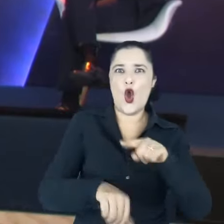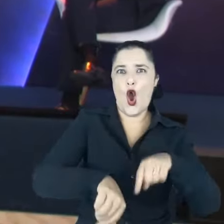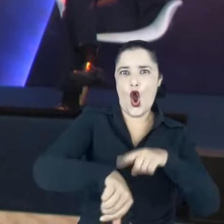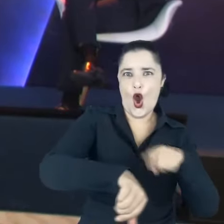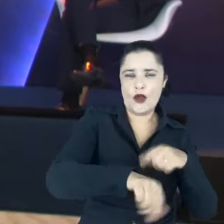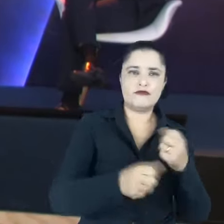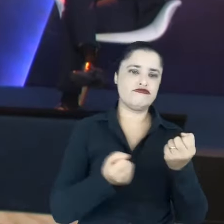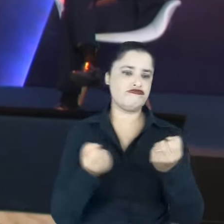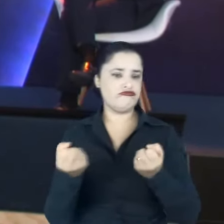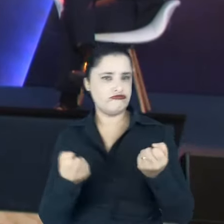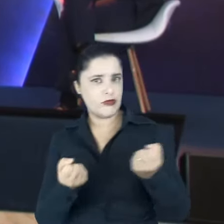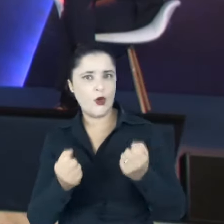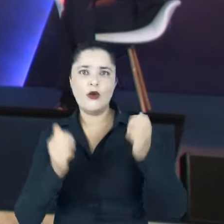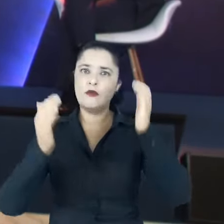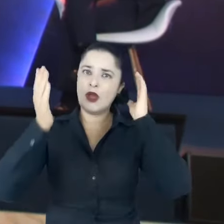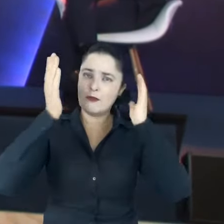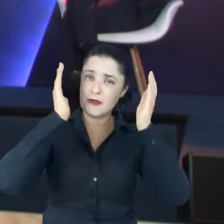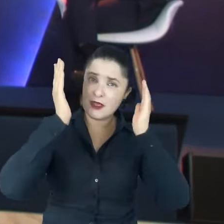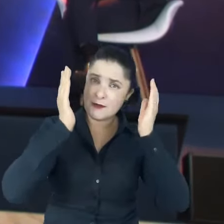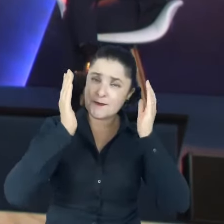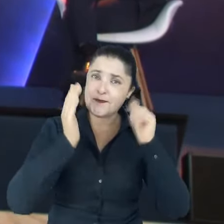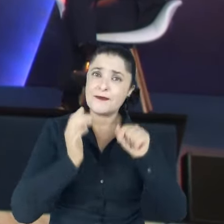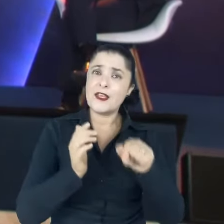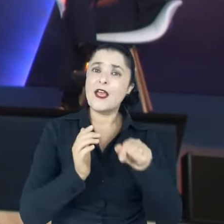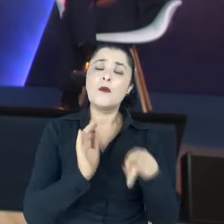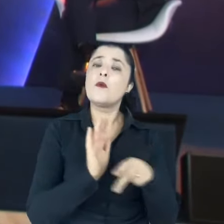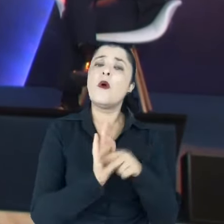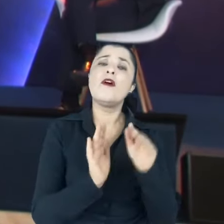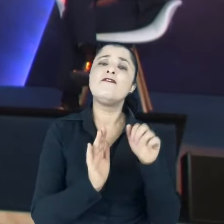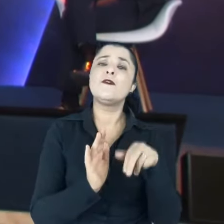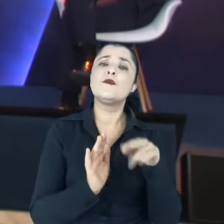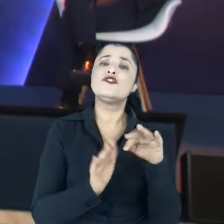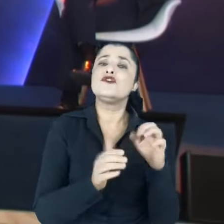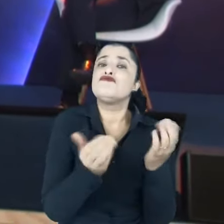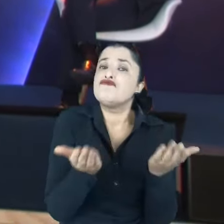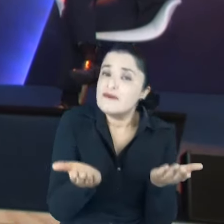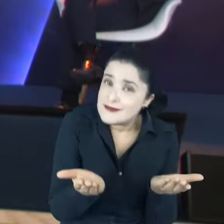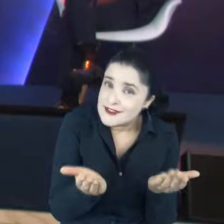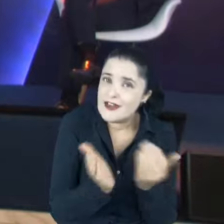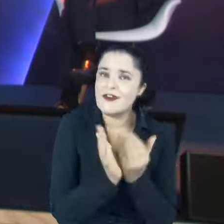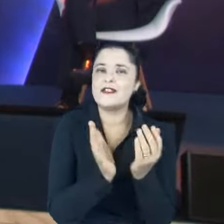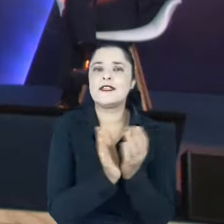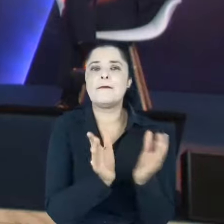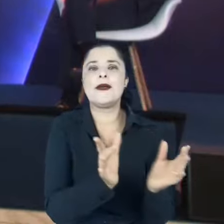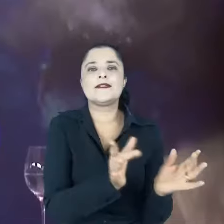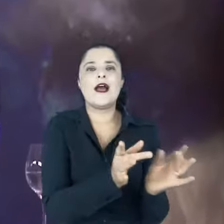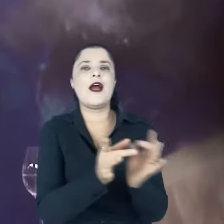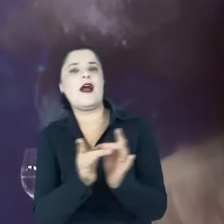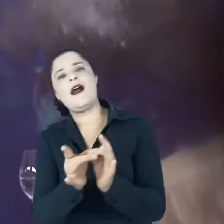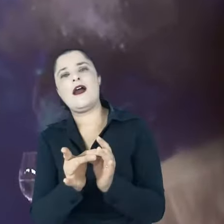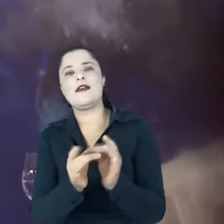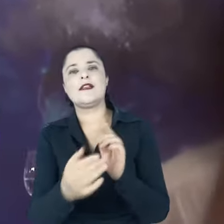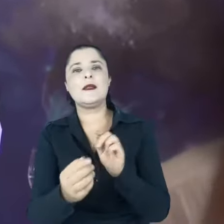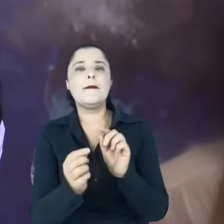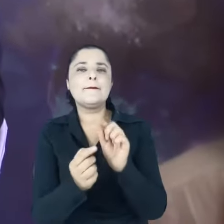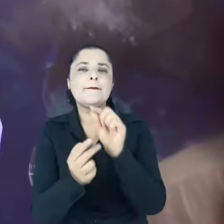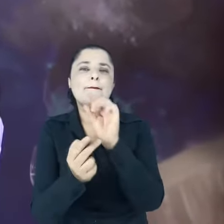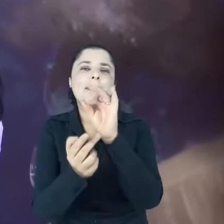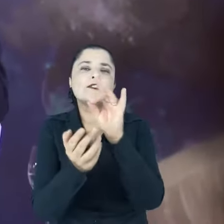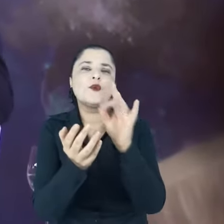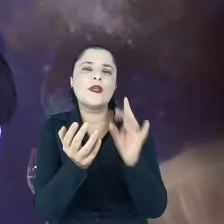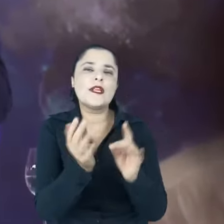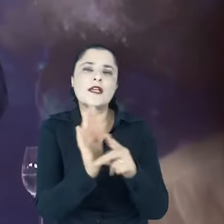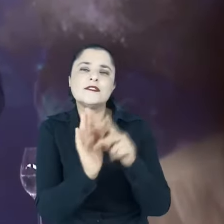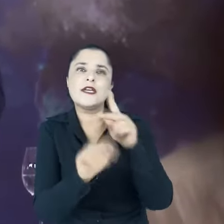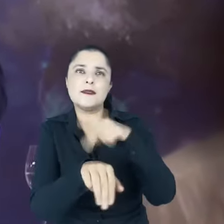caminhão, ela vai ser mais aderente às particularidades de cada país.